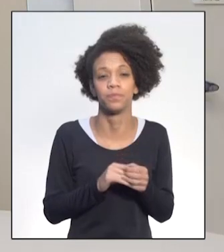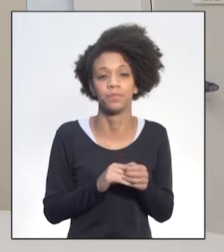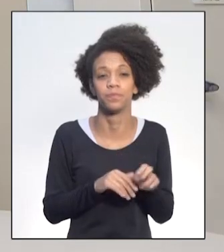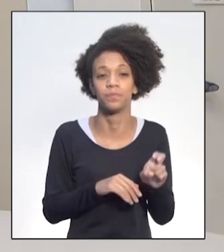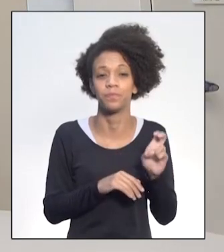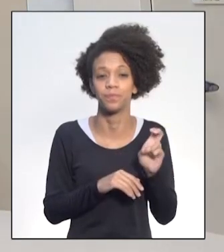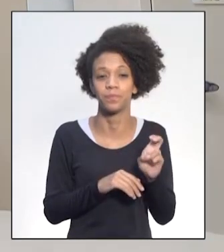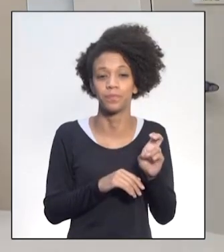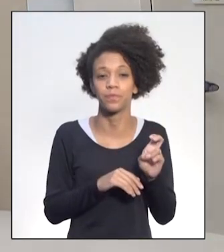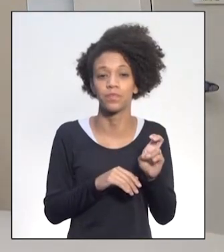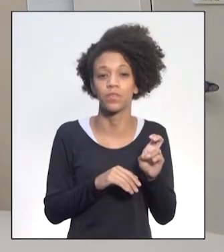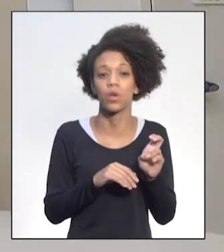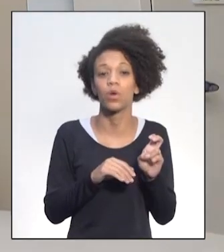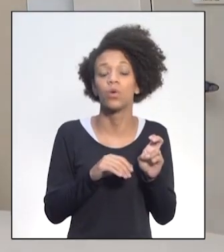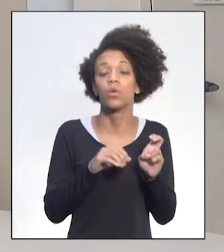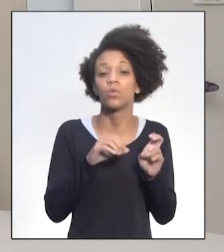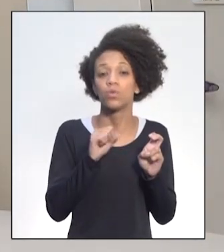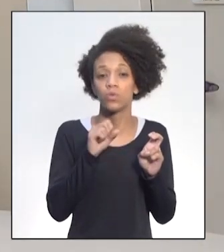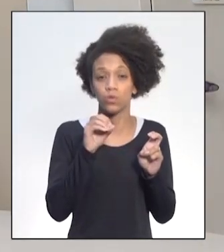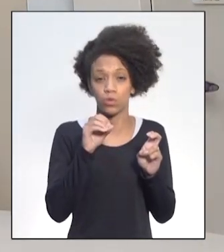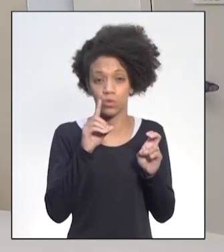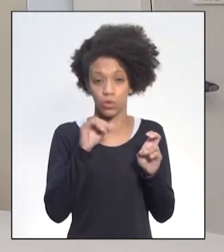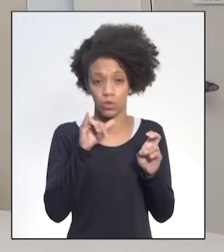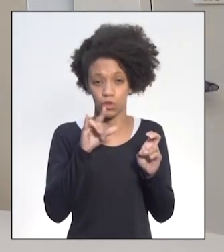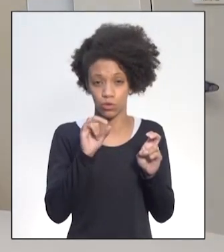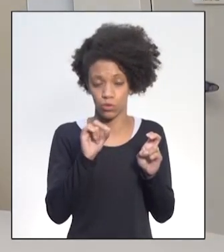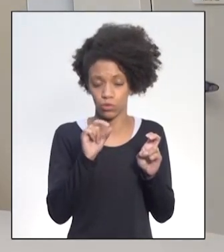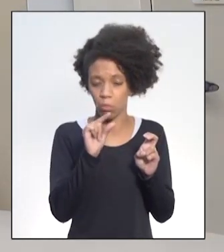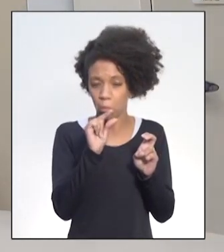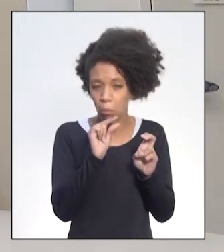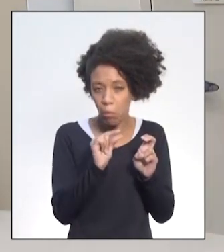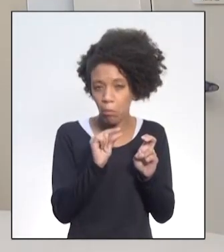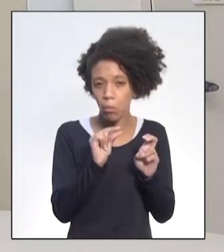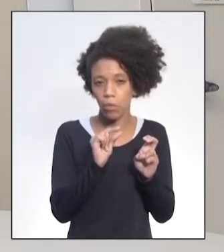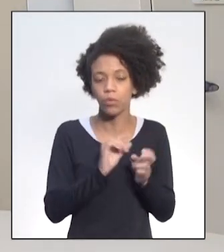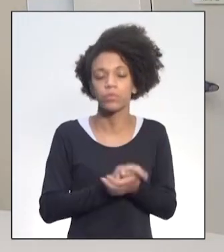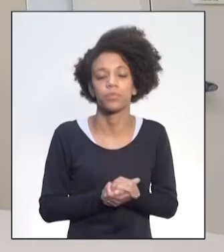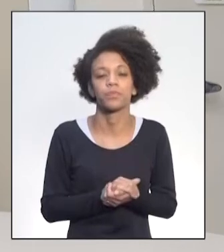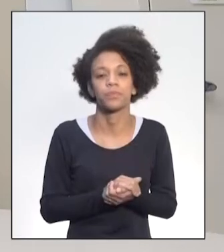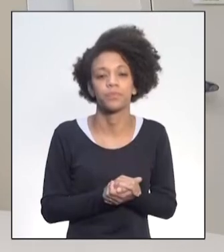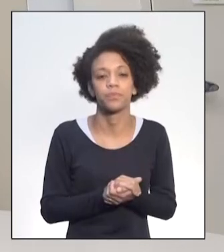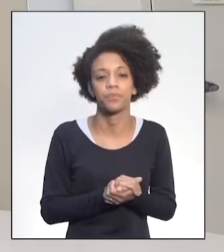quinta solução, nós temos água e um pouco de bicarbonato de sódio.